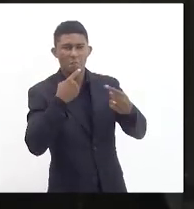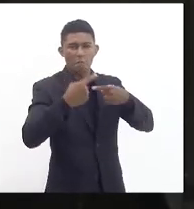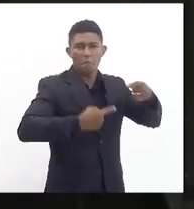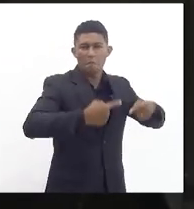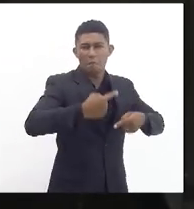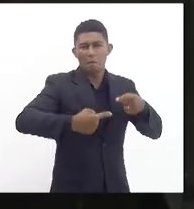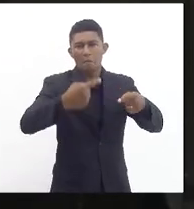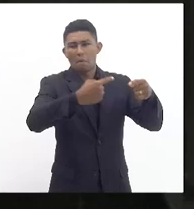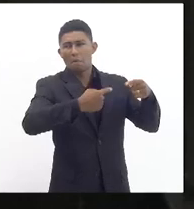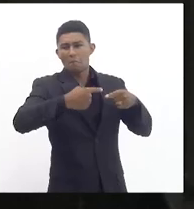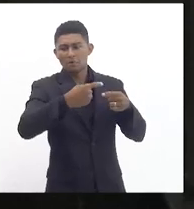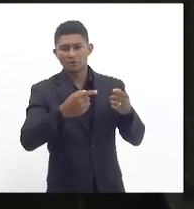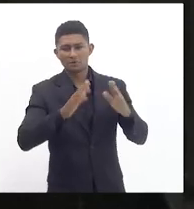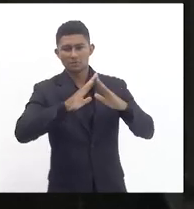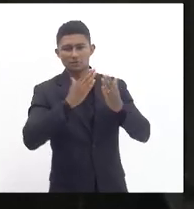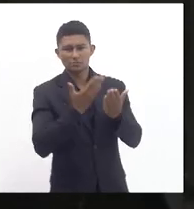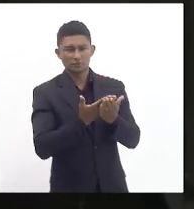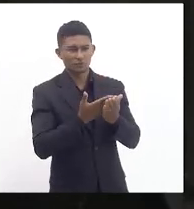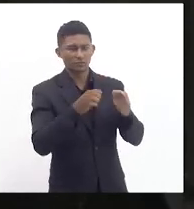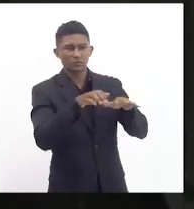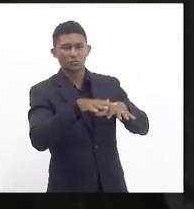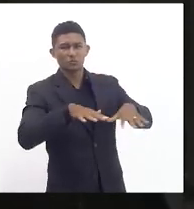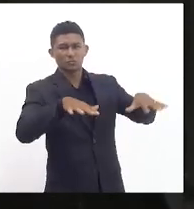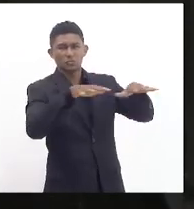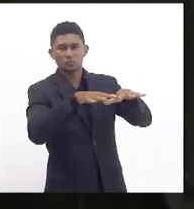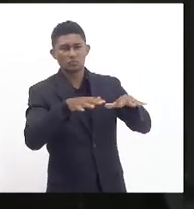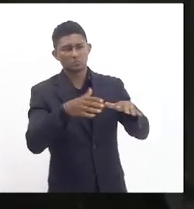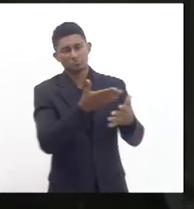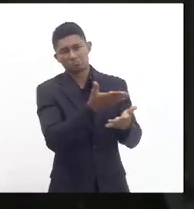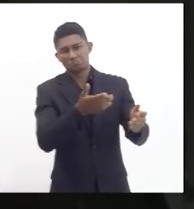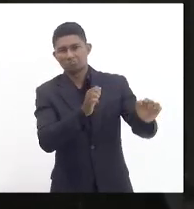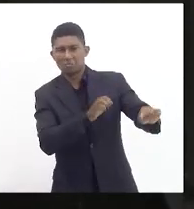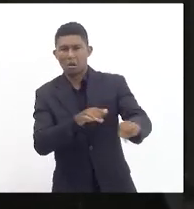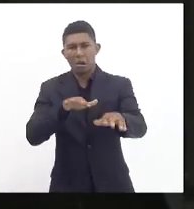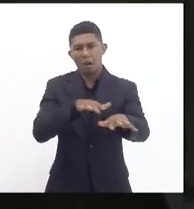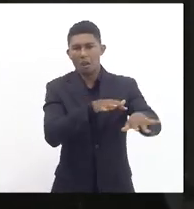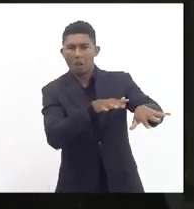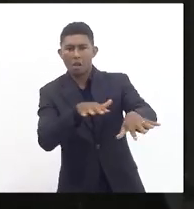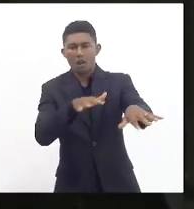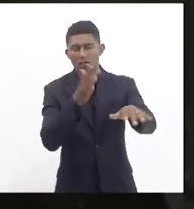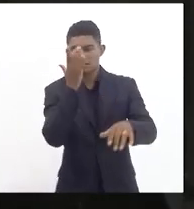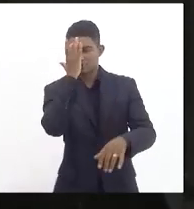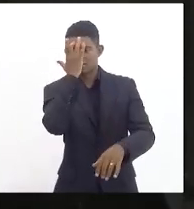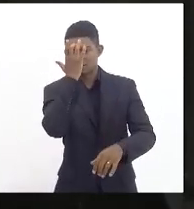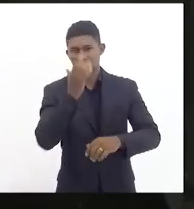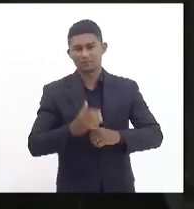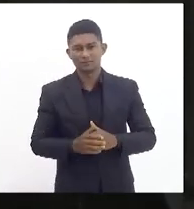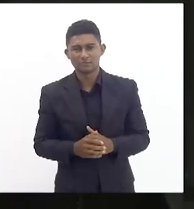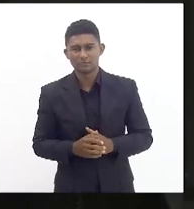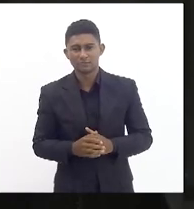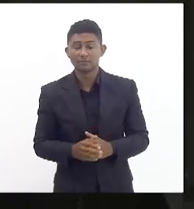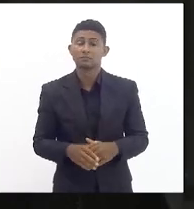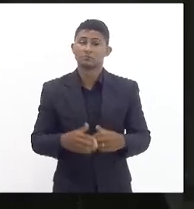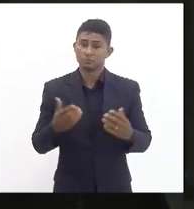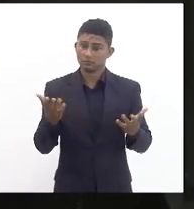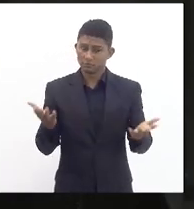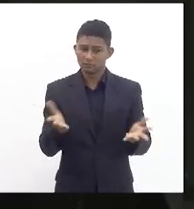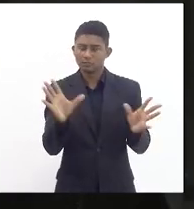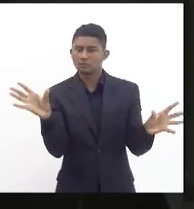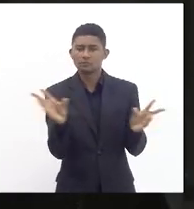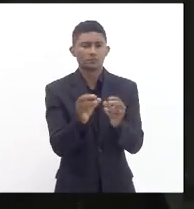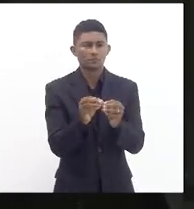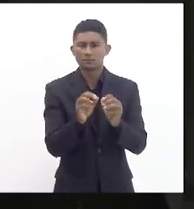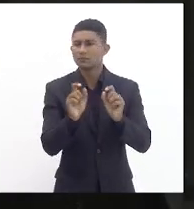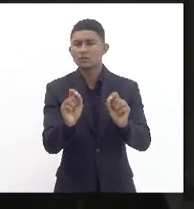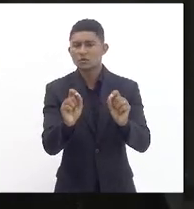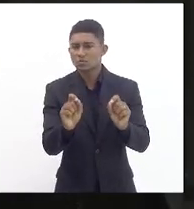escolas levaram essa expressão para o Carnaval. E a síntese disso